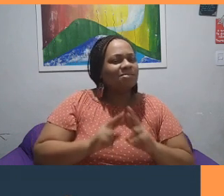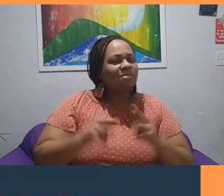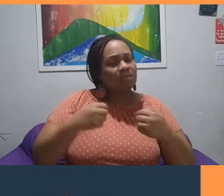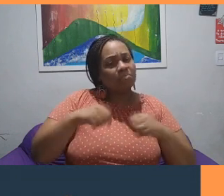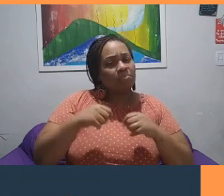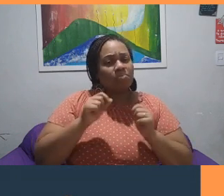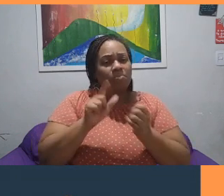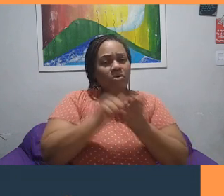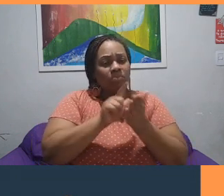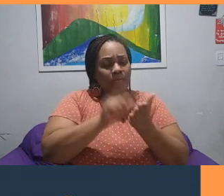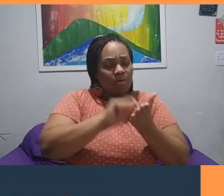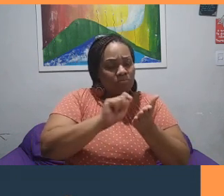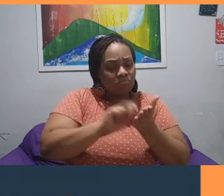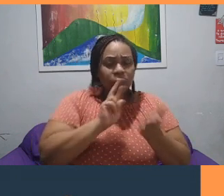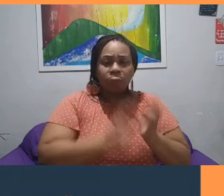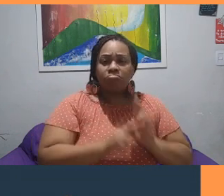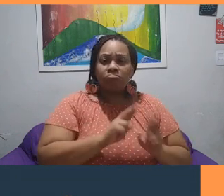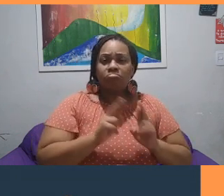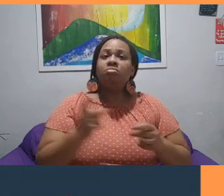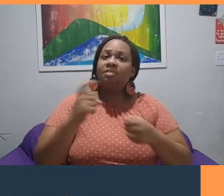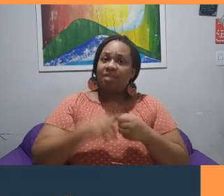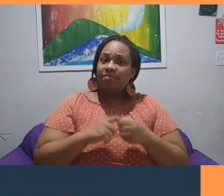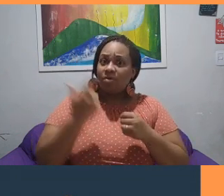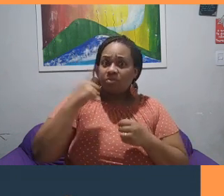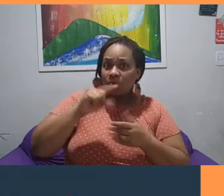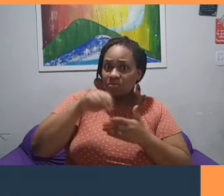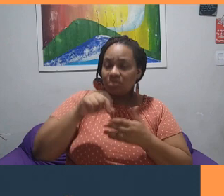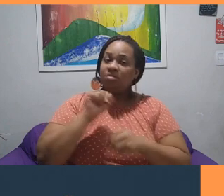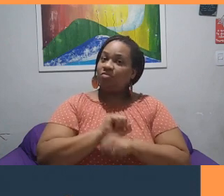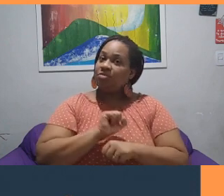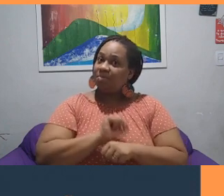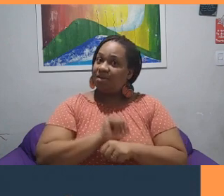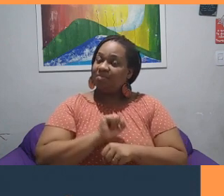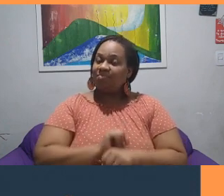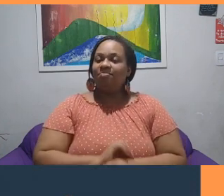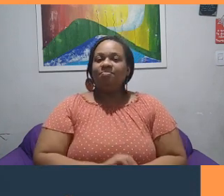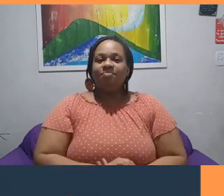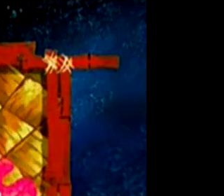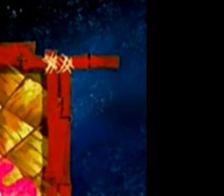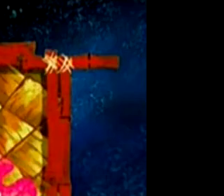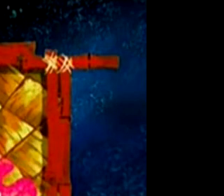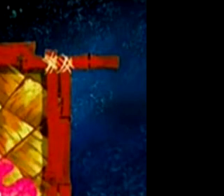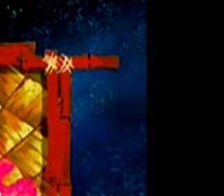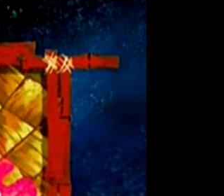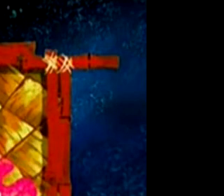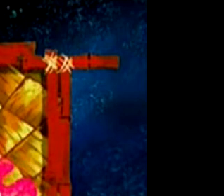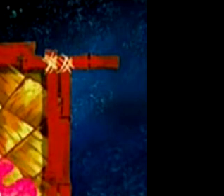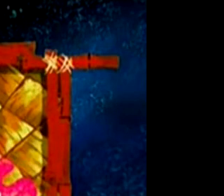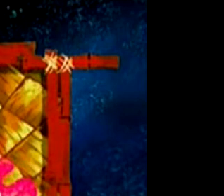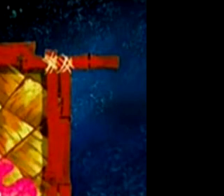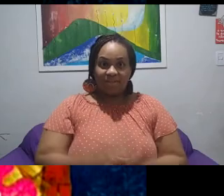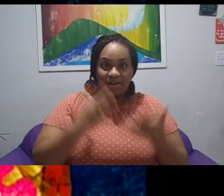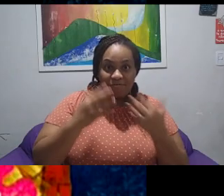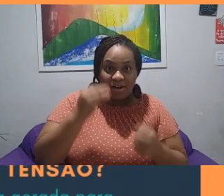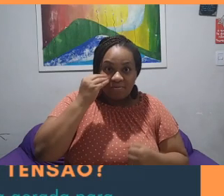essas questões. Se preferir, pega um caderninho para anotar. E na volta a gente corrige. Eu vou ficar aqui esperando.